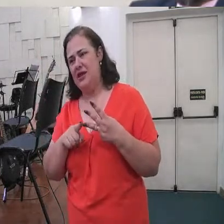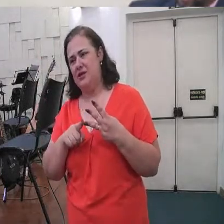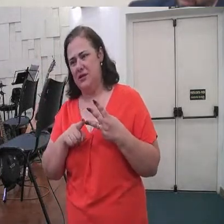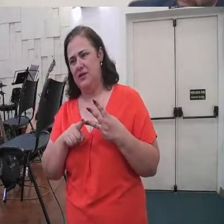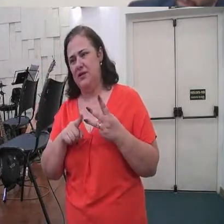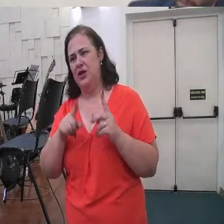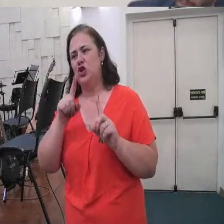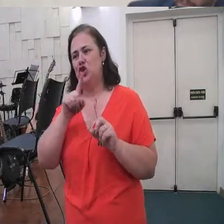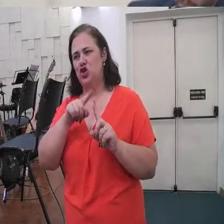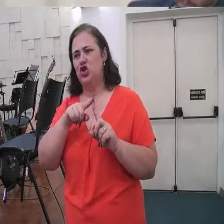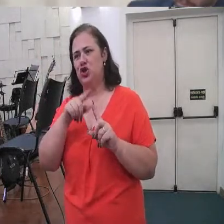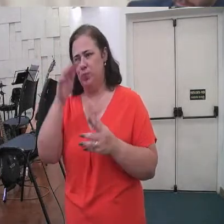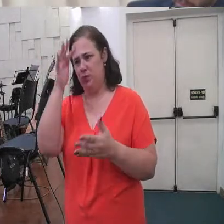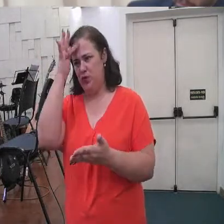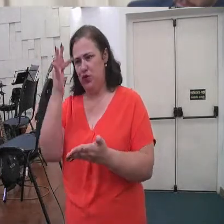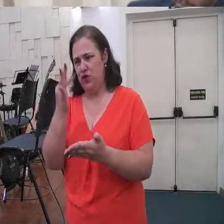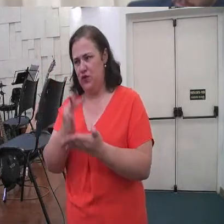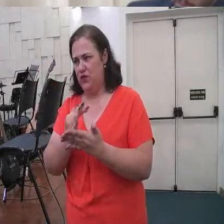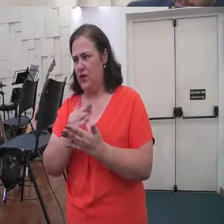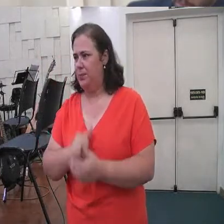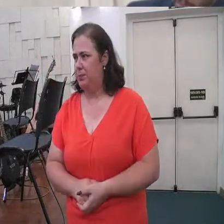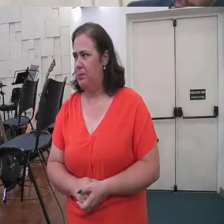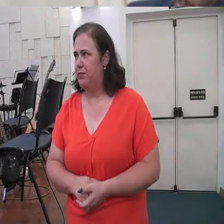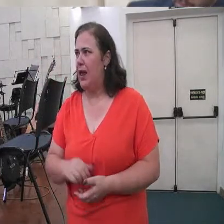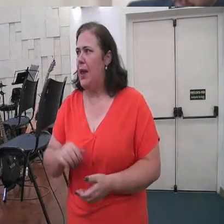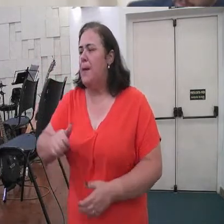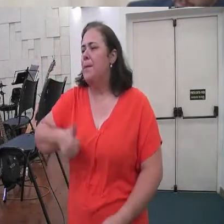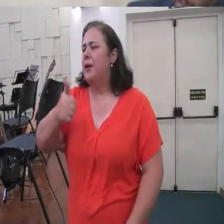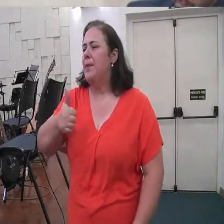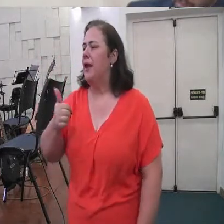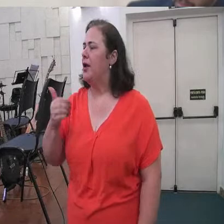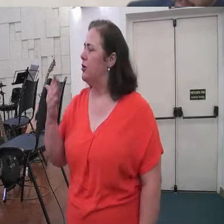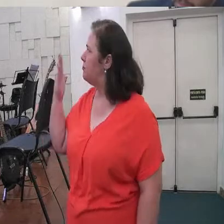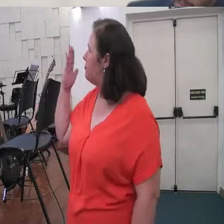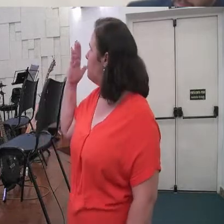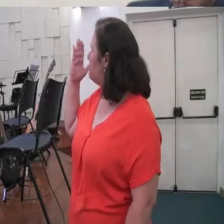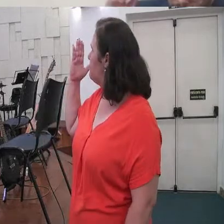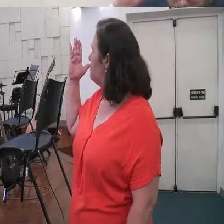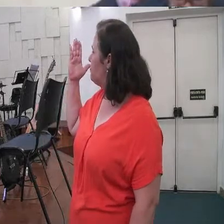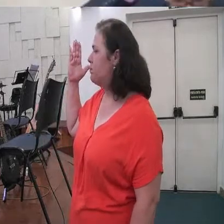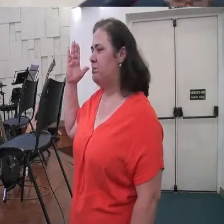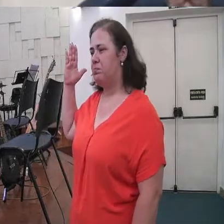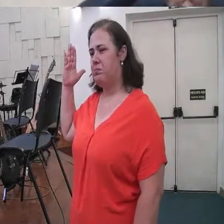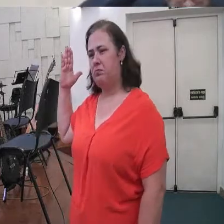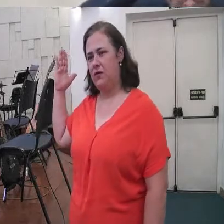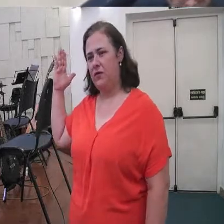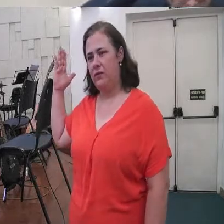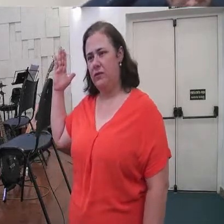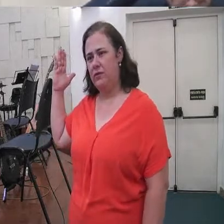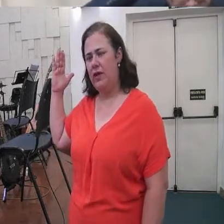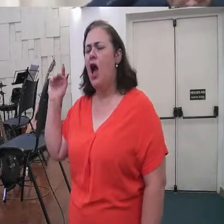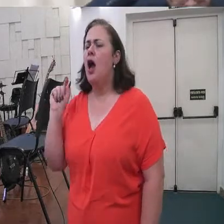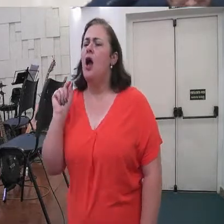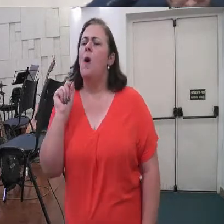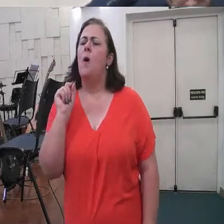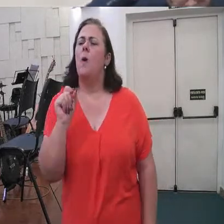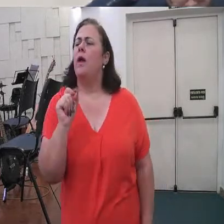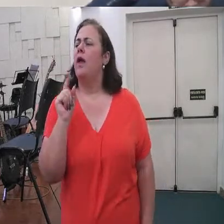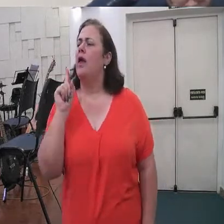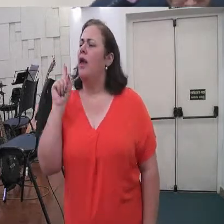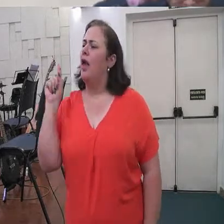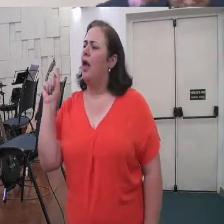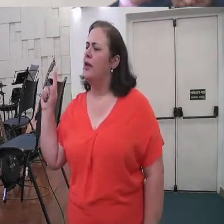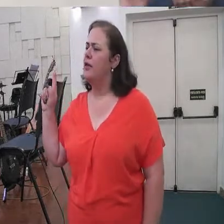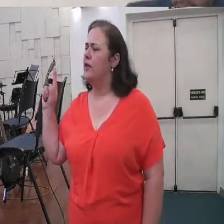fé resiliente. O que é a fé resiliente? Nós falamos sobre isso há um tempo atrás.